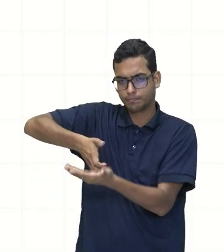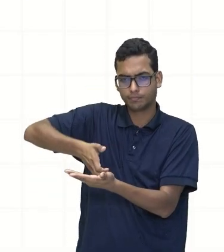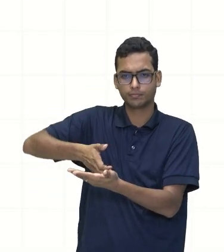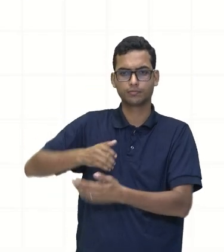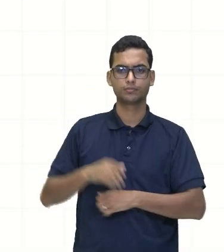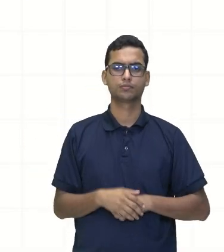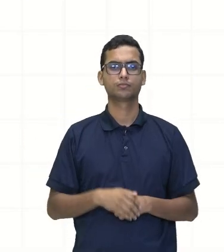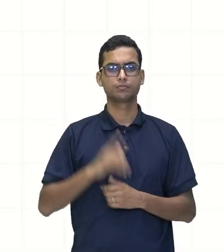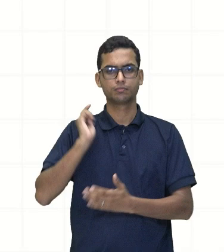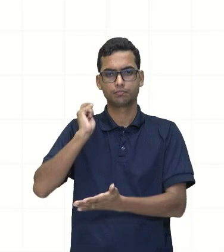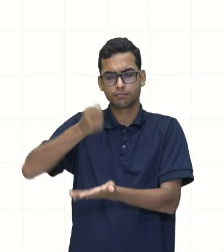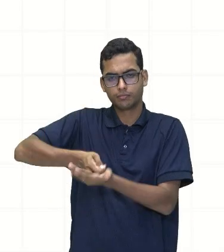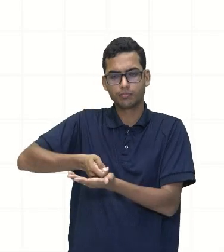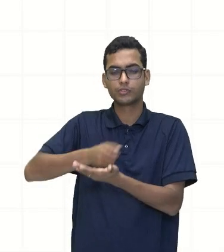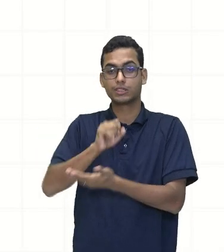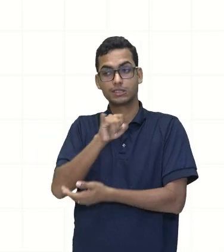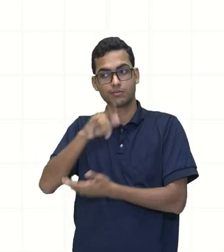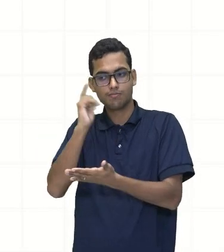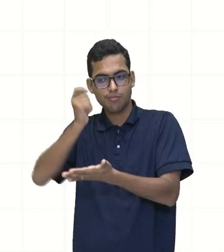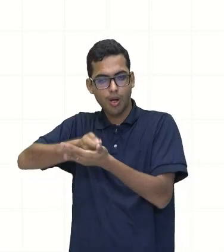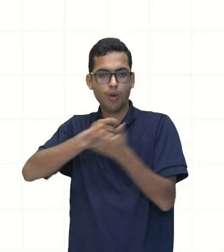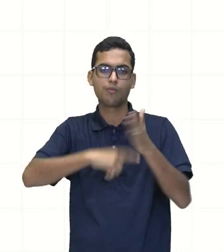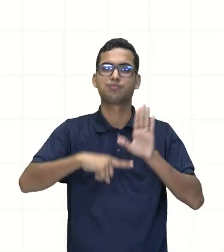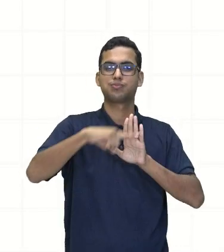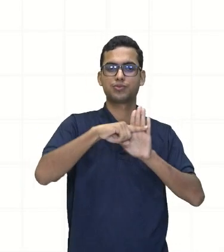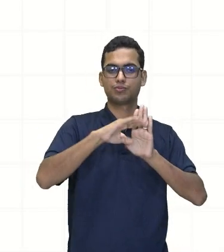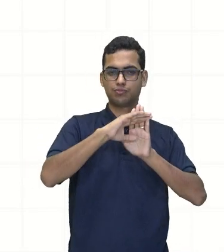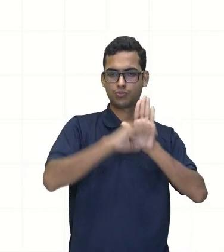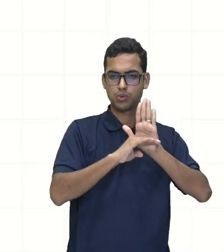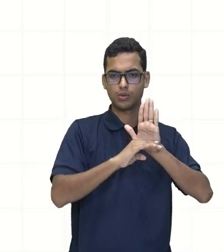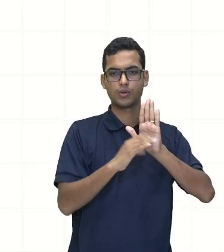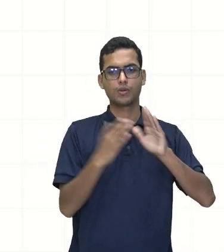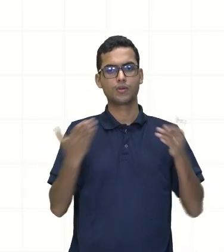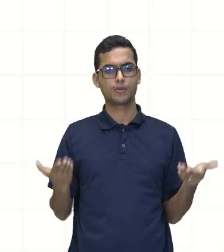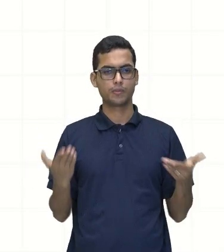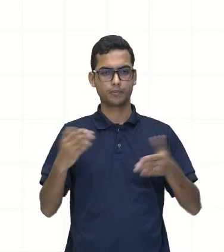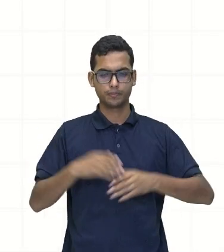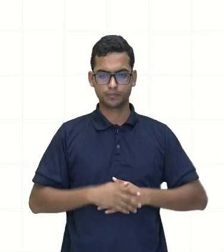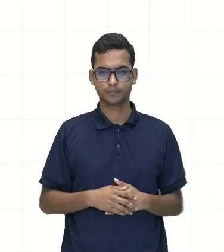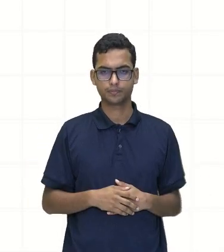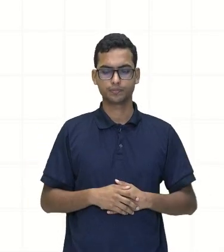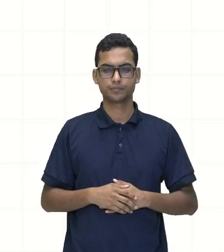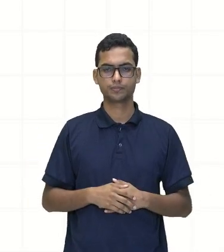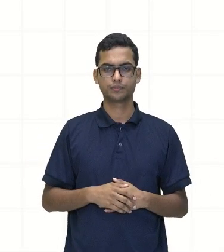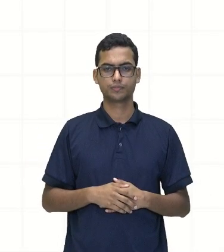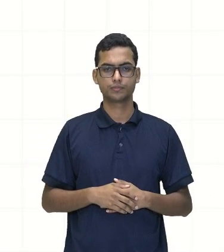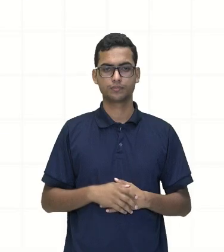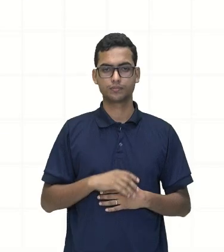Vai diminuir, menos. Um no valor de